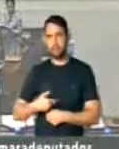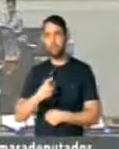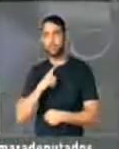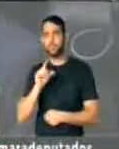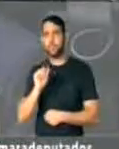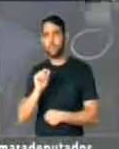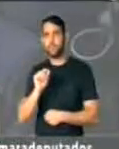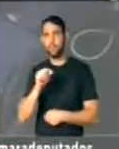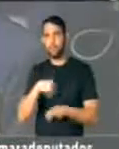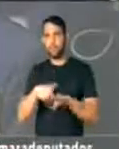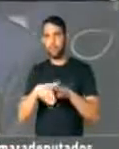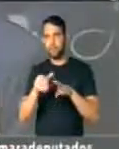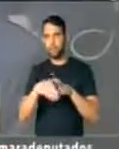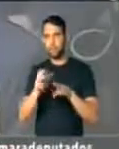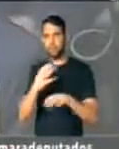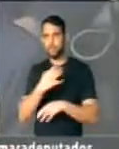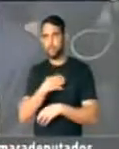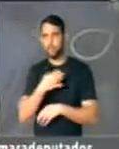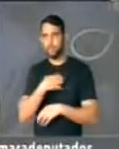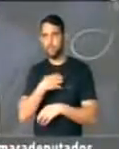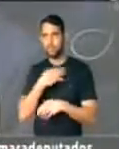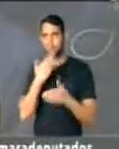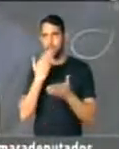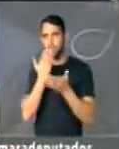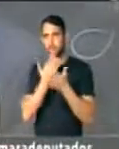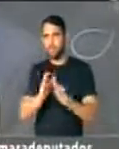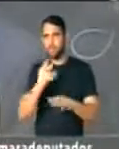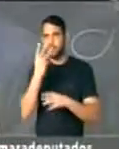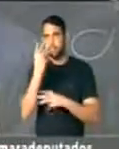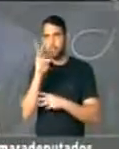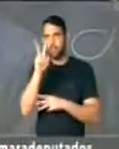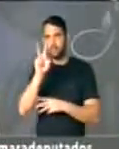de orientar no sentido da derrubada de